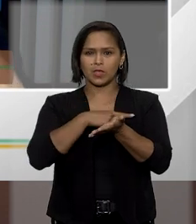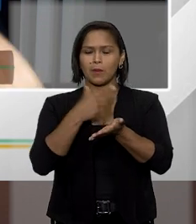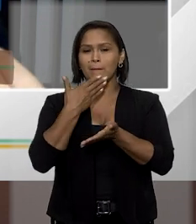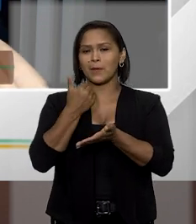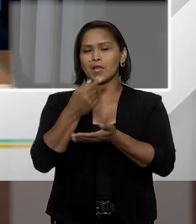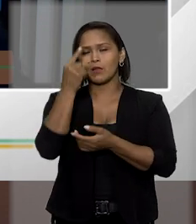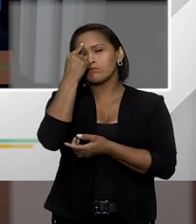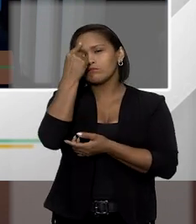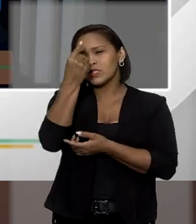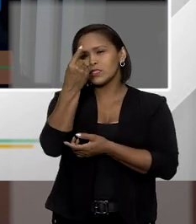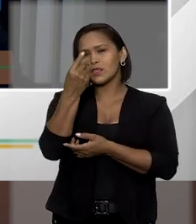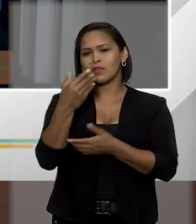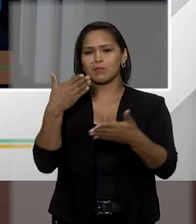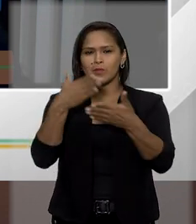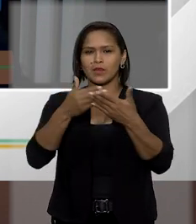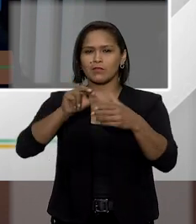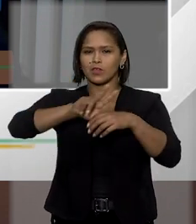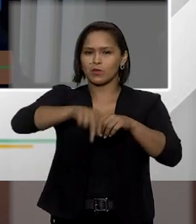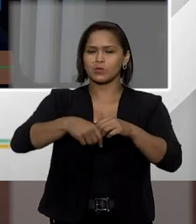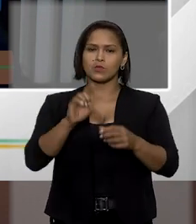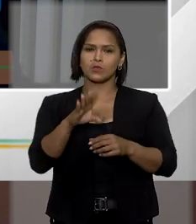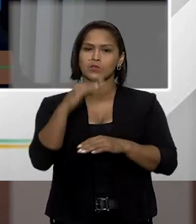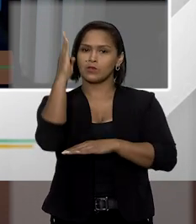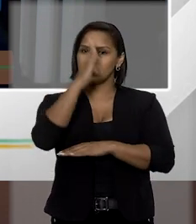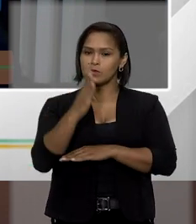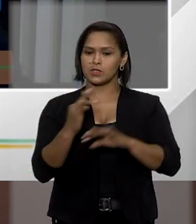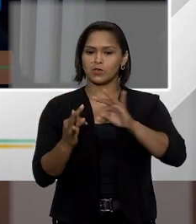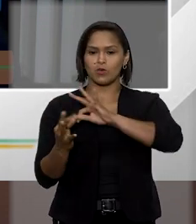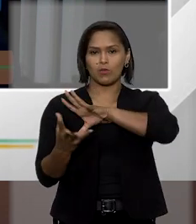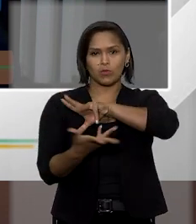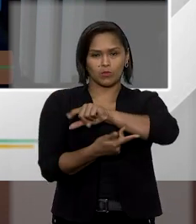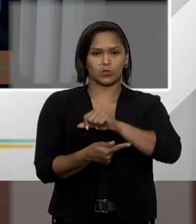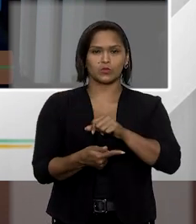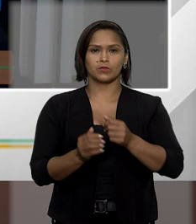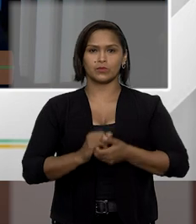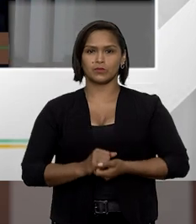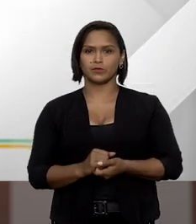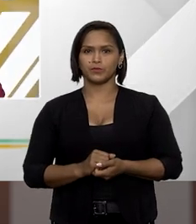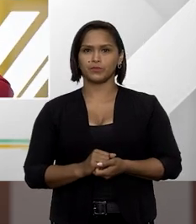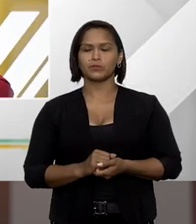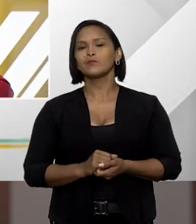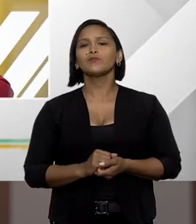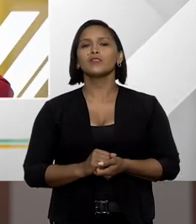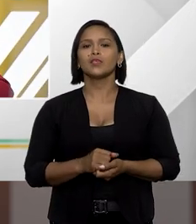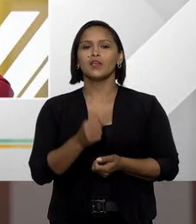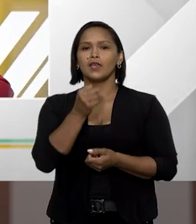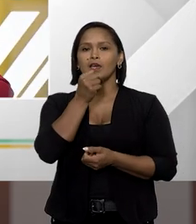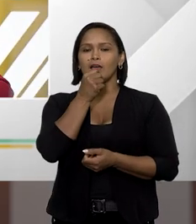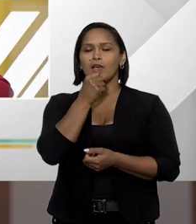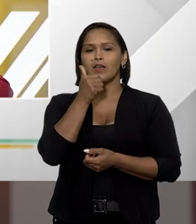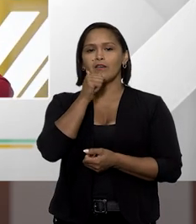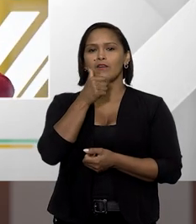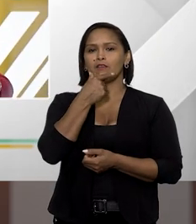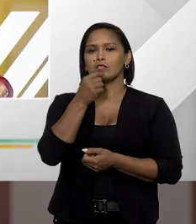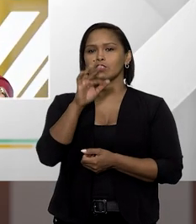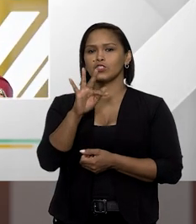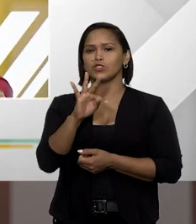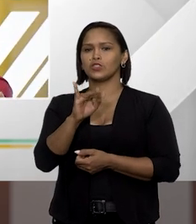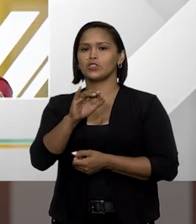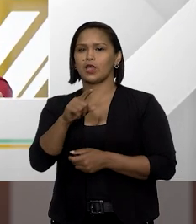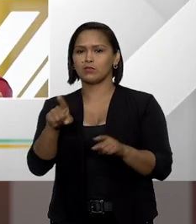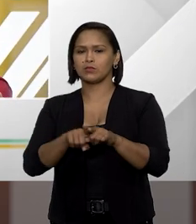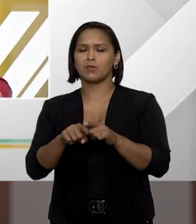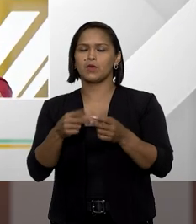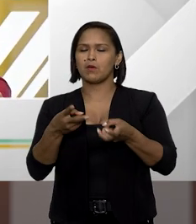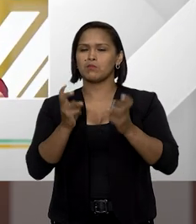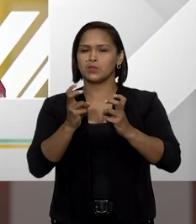tenhamos melhor pensado para enfrentar a corrupção, não só no Brasil, como no resto do mundo. E Fátima, René, Thiago, se me